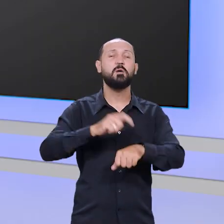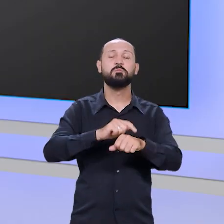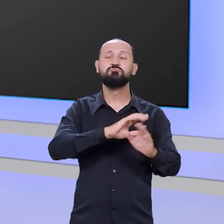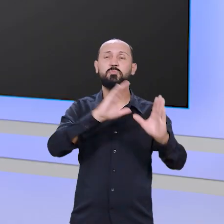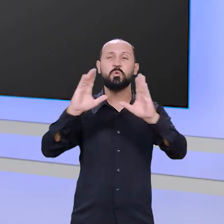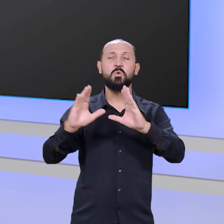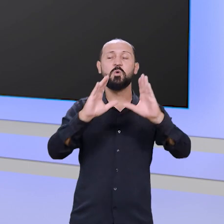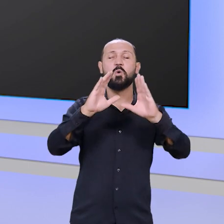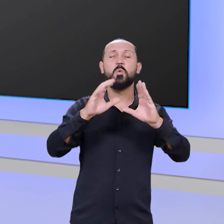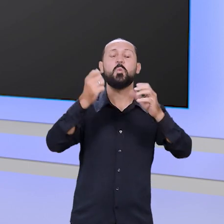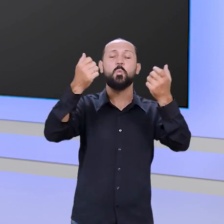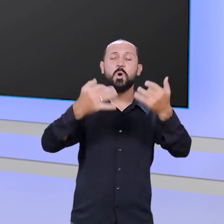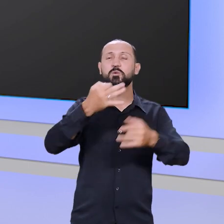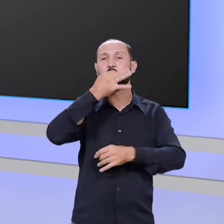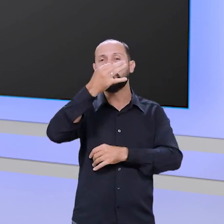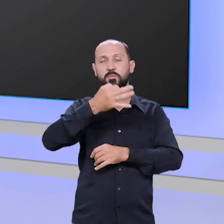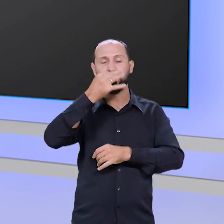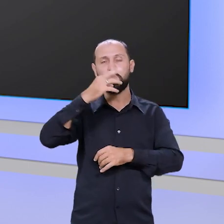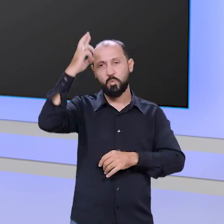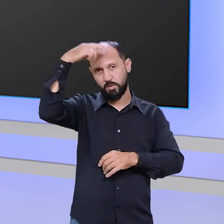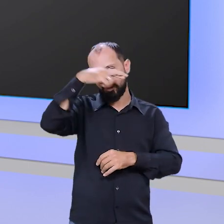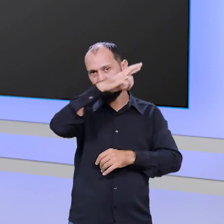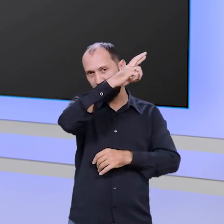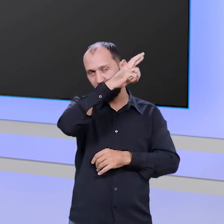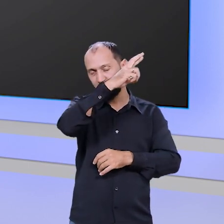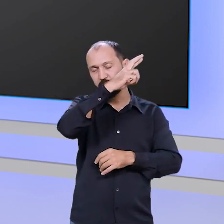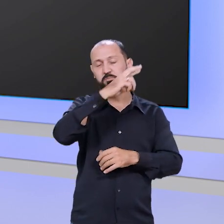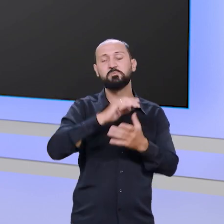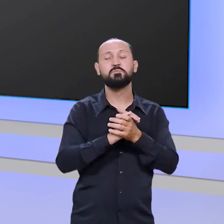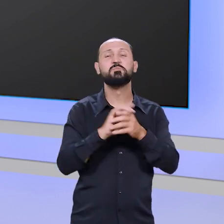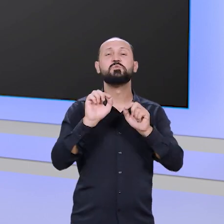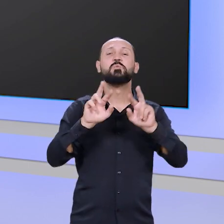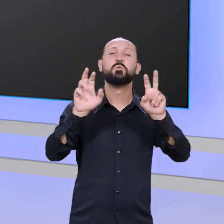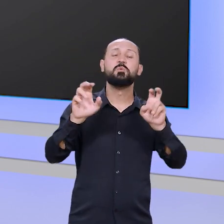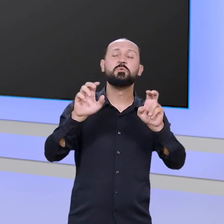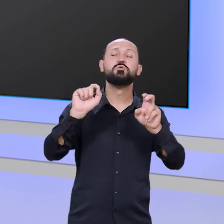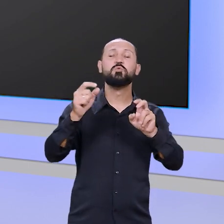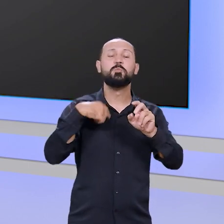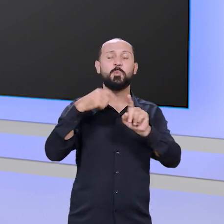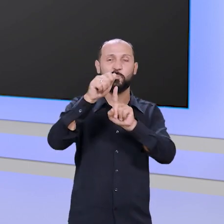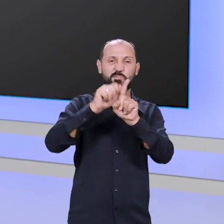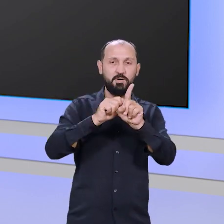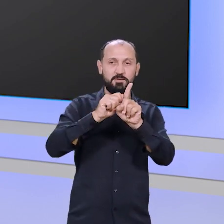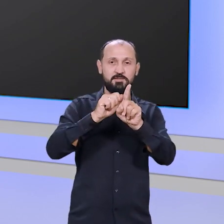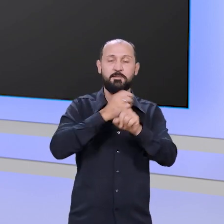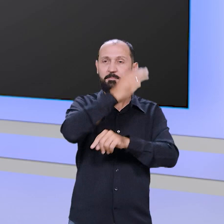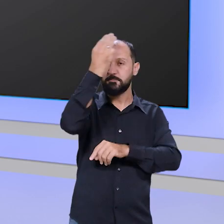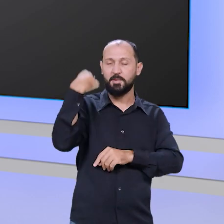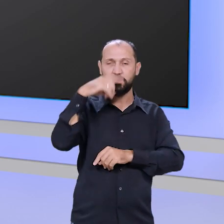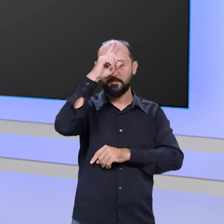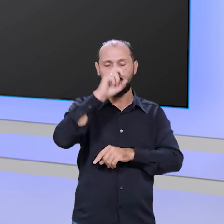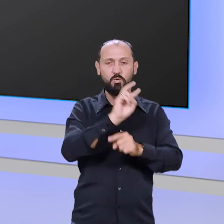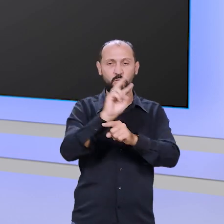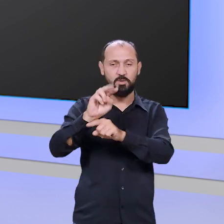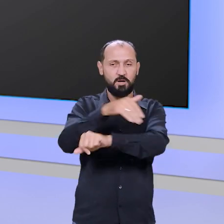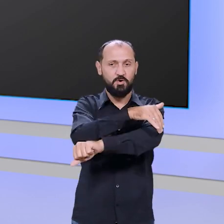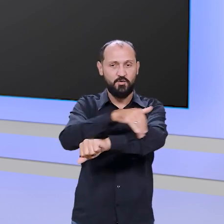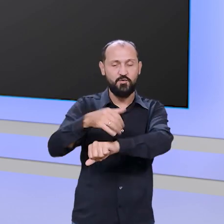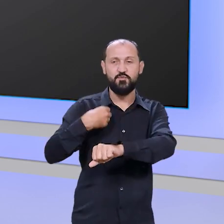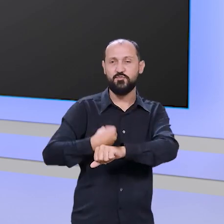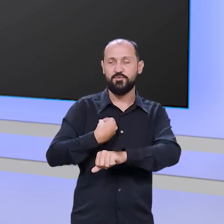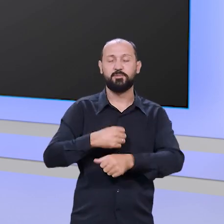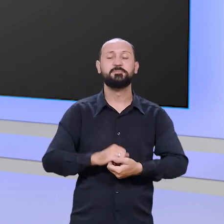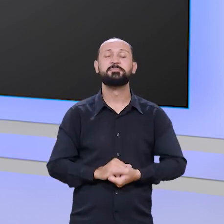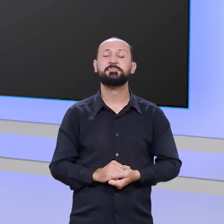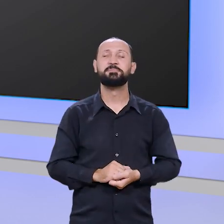o quadro Fatos e Opiniões com o deputado Rinaldo Modesto do Podemos, sobre o Maio Amarelo, preservação de